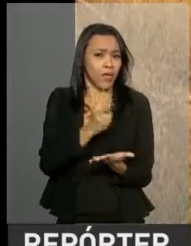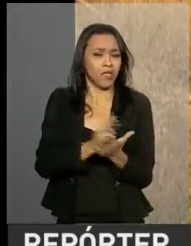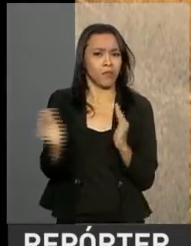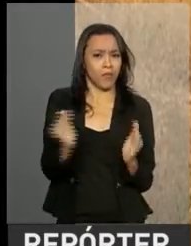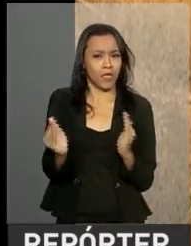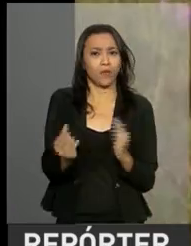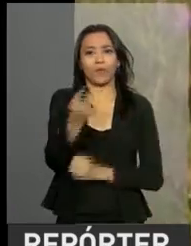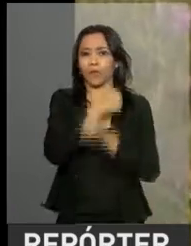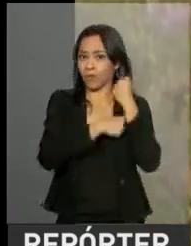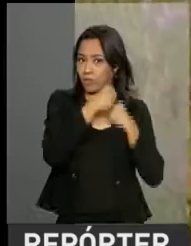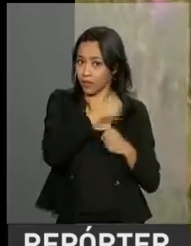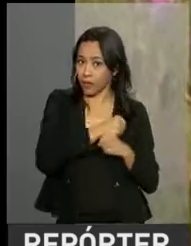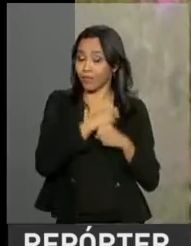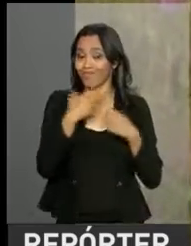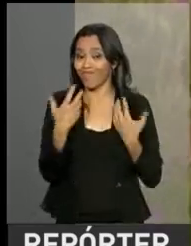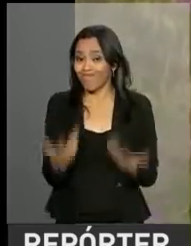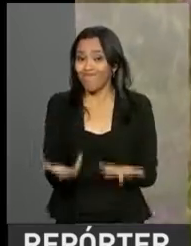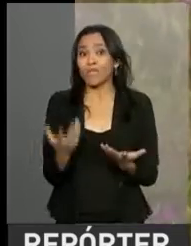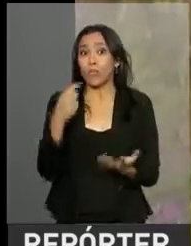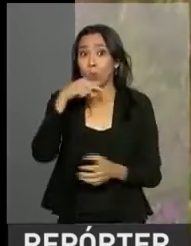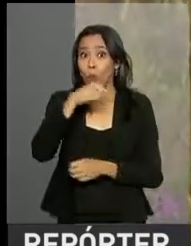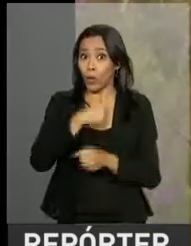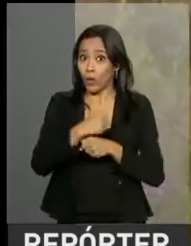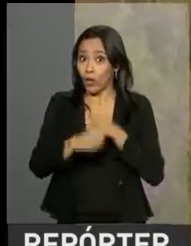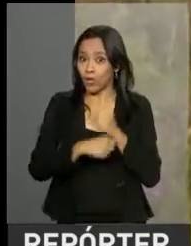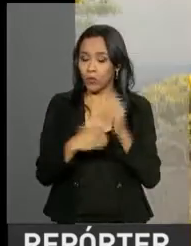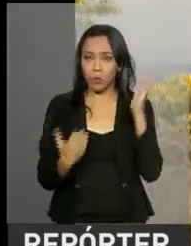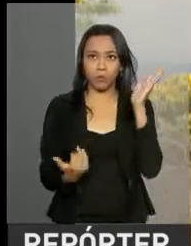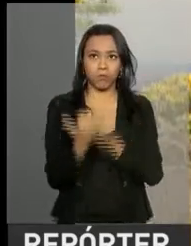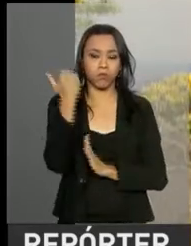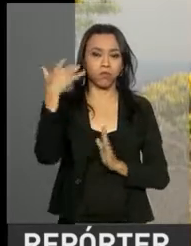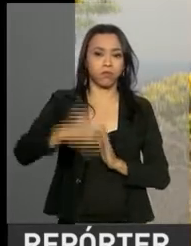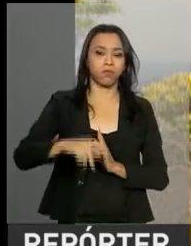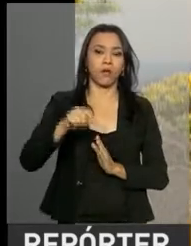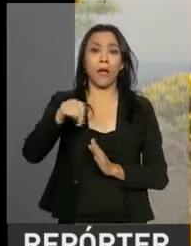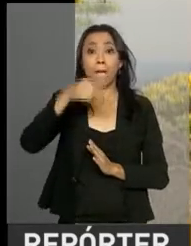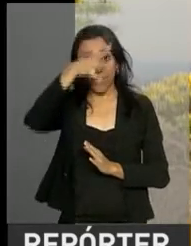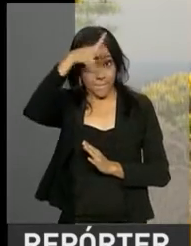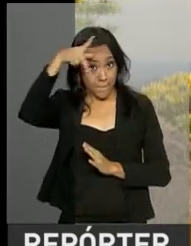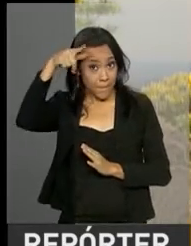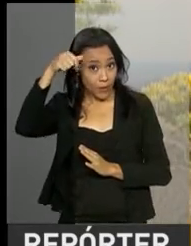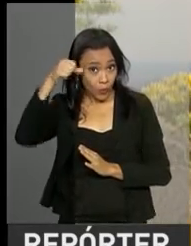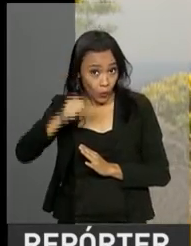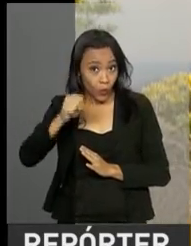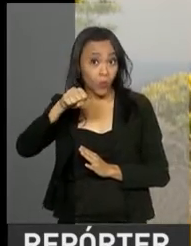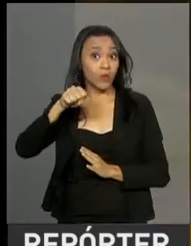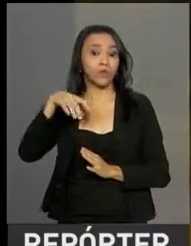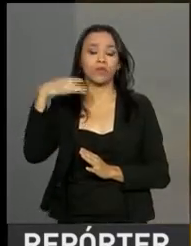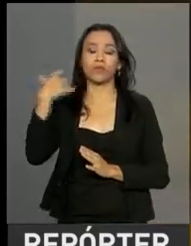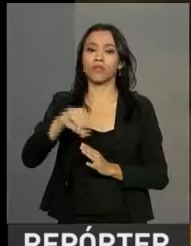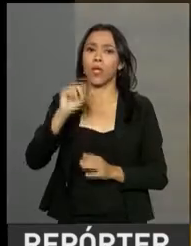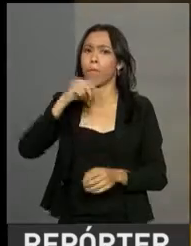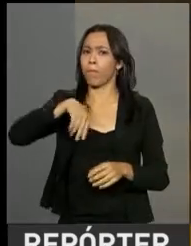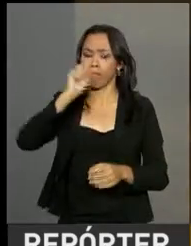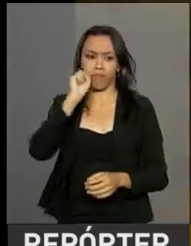do ano passado, deixando o ano acima da média histórica. Mato Grosso é o estado com mais focos no país,